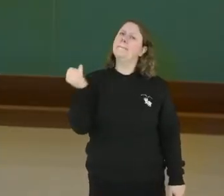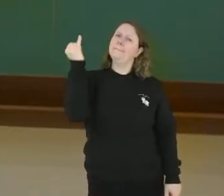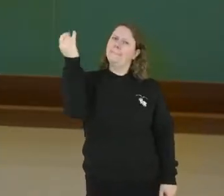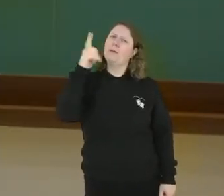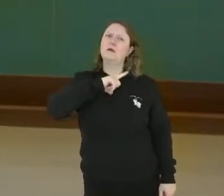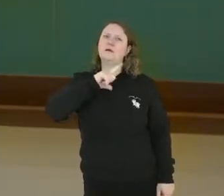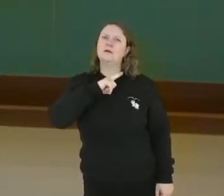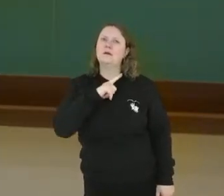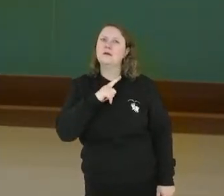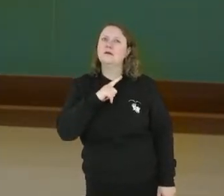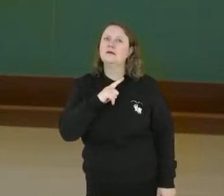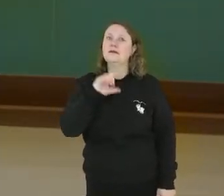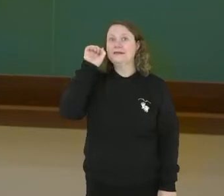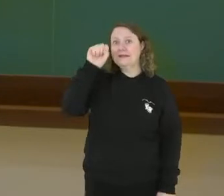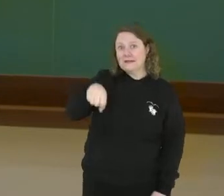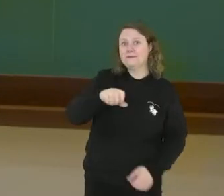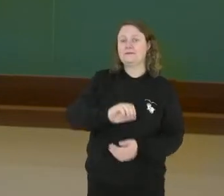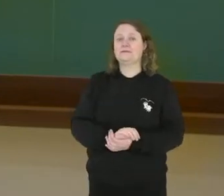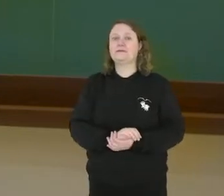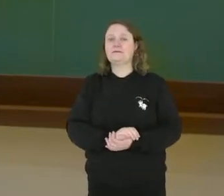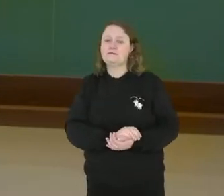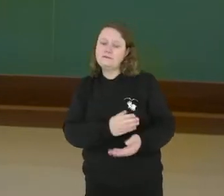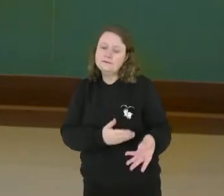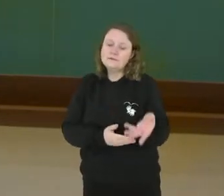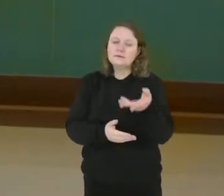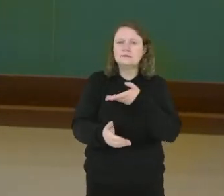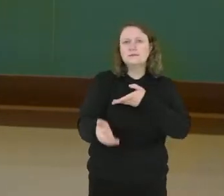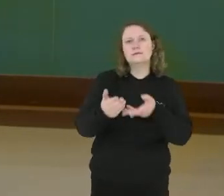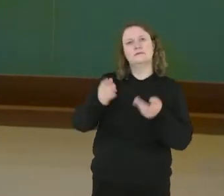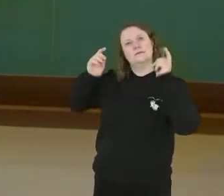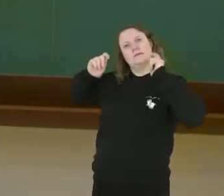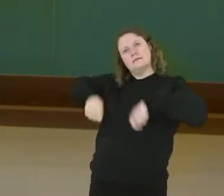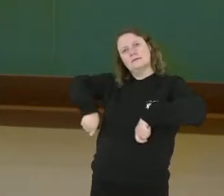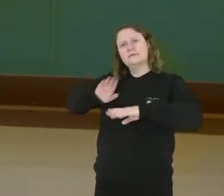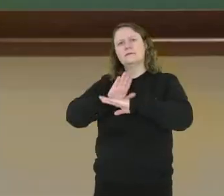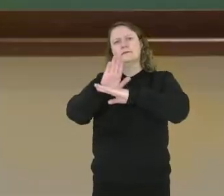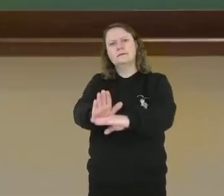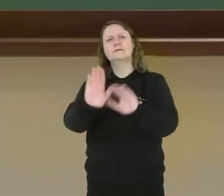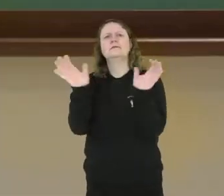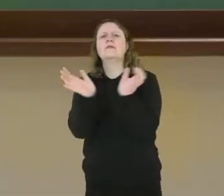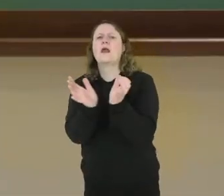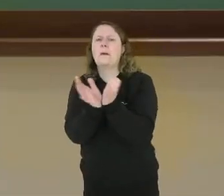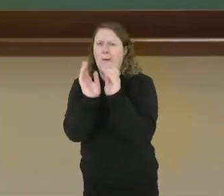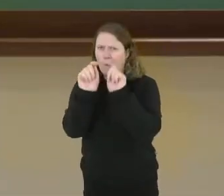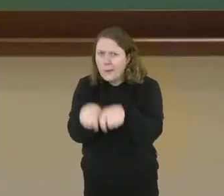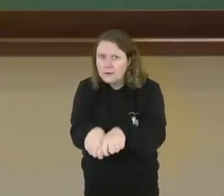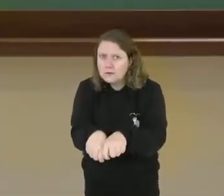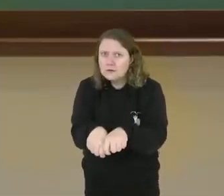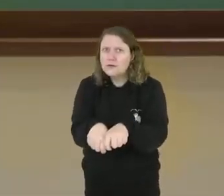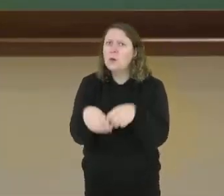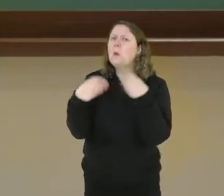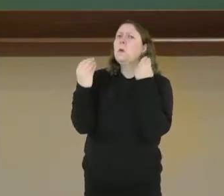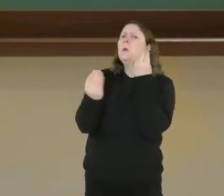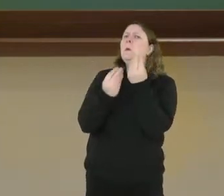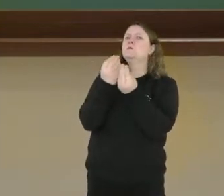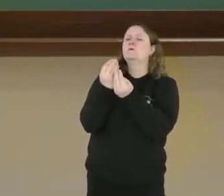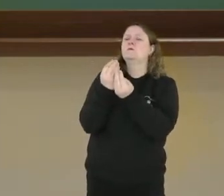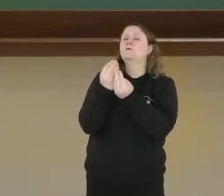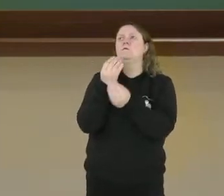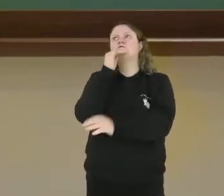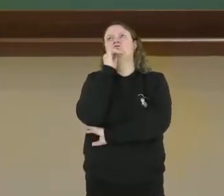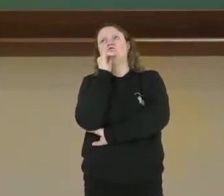criativo? Com a sintonia pode ajudar as equipes. Como a sintonia pode ajudar as equipes? Você tem